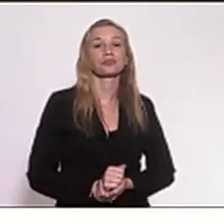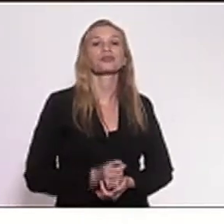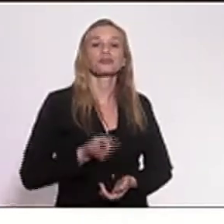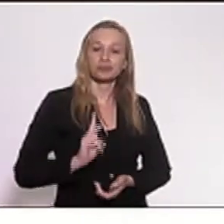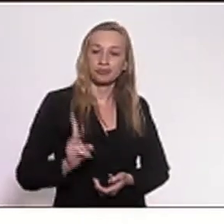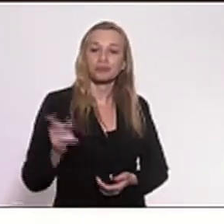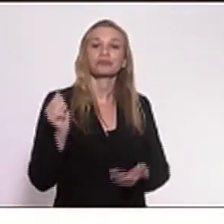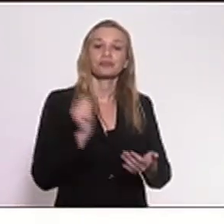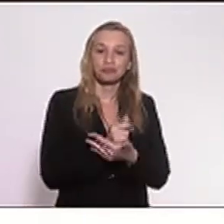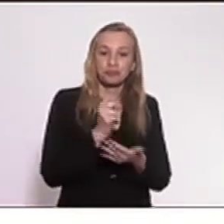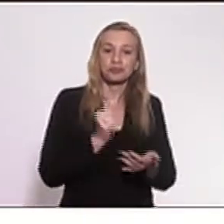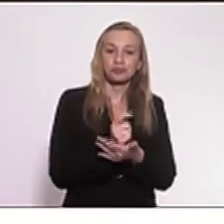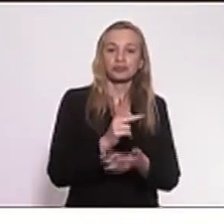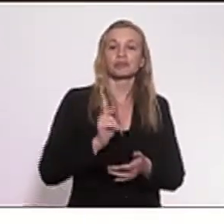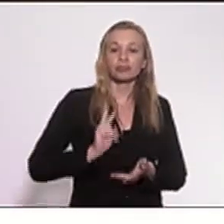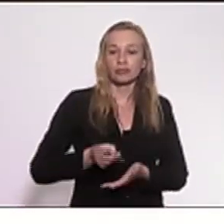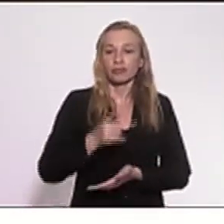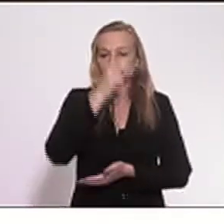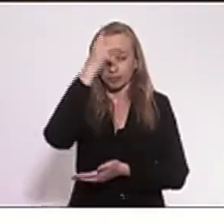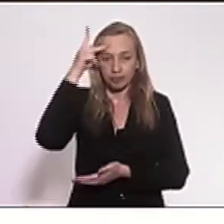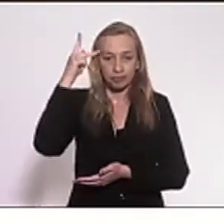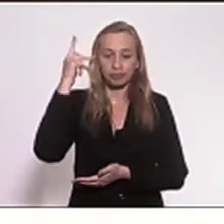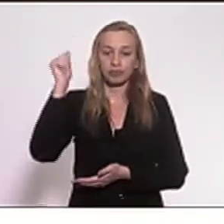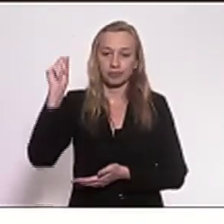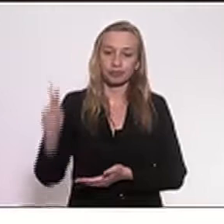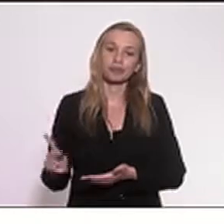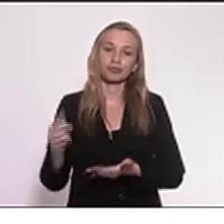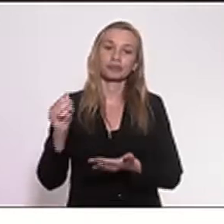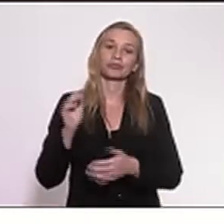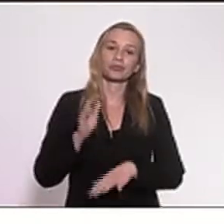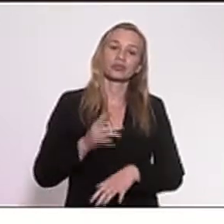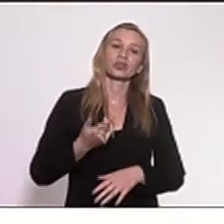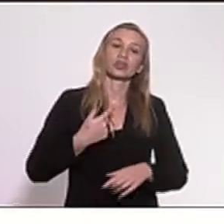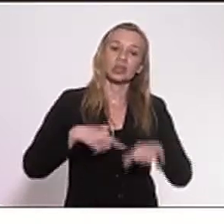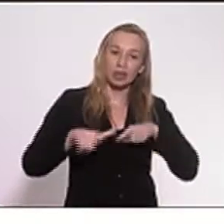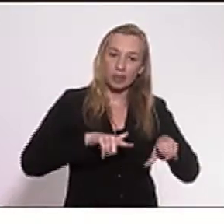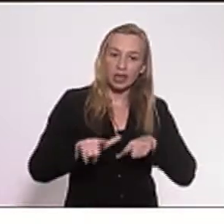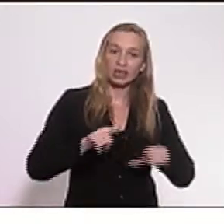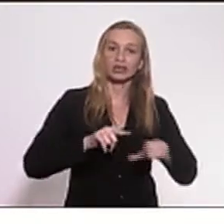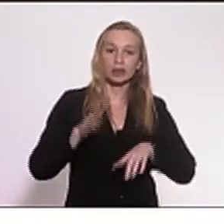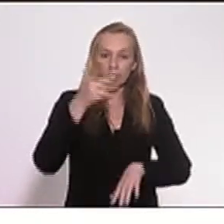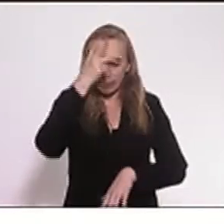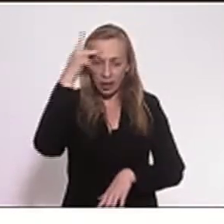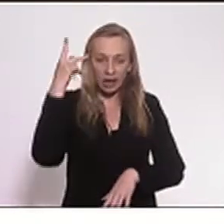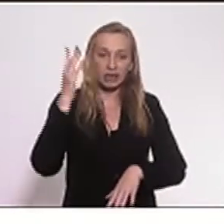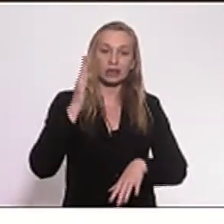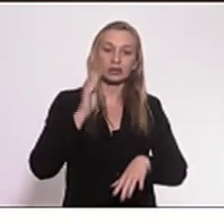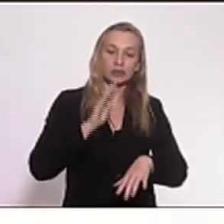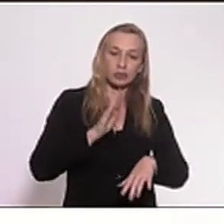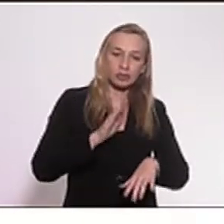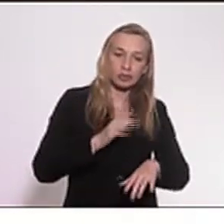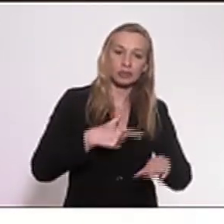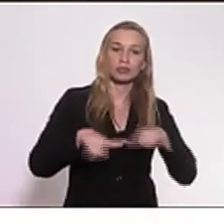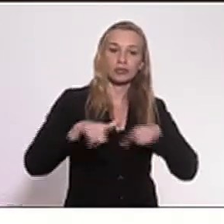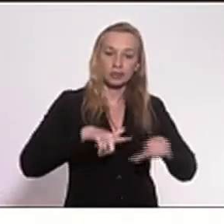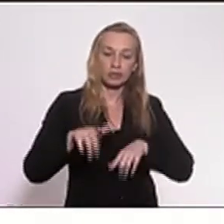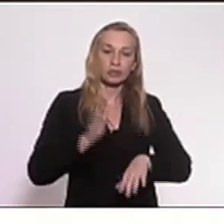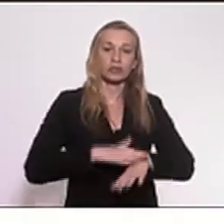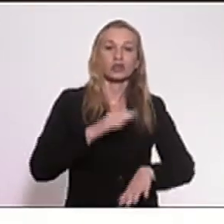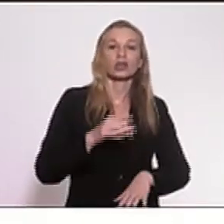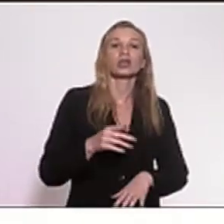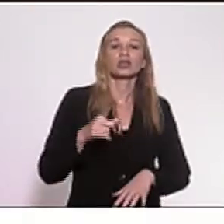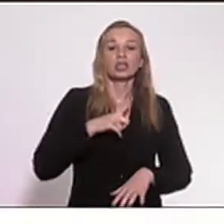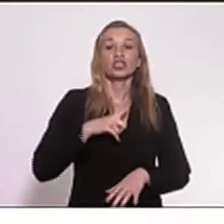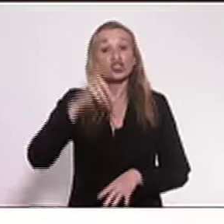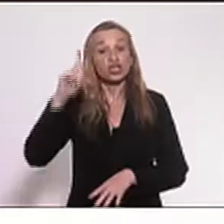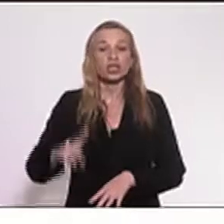continuar pagando sempre mais aposentados, uma vez que continuamos trabalhando, e quando tem gente trabalhando, tem gente adquirindo o direito de uma velhice digna